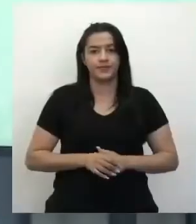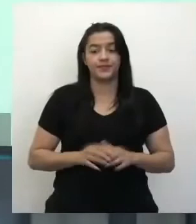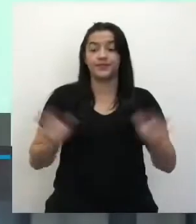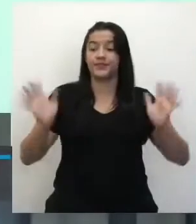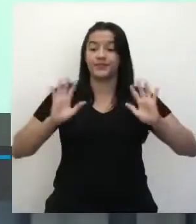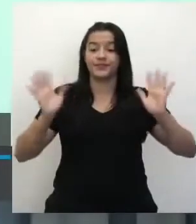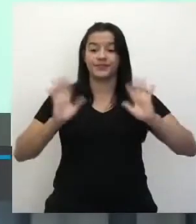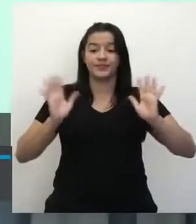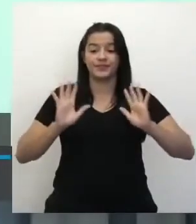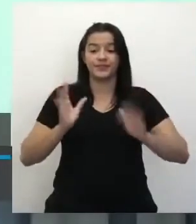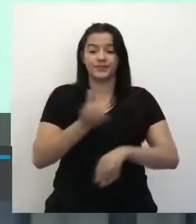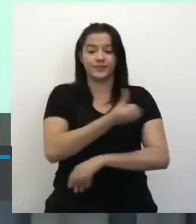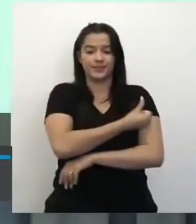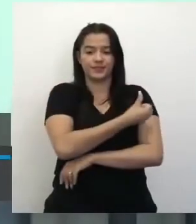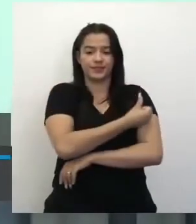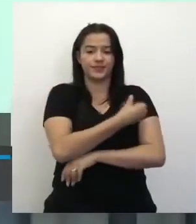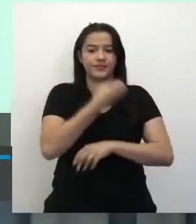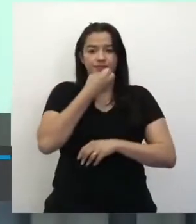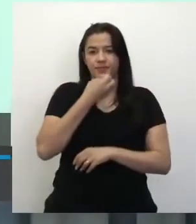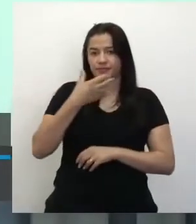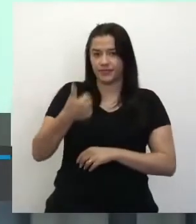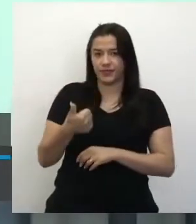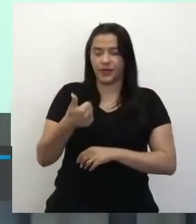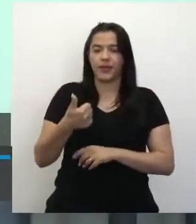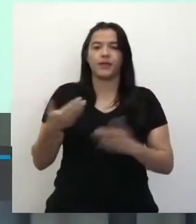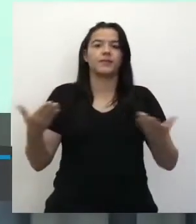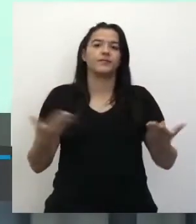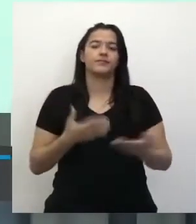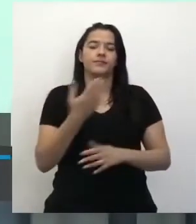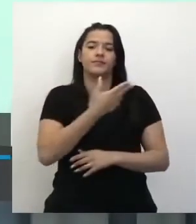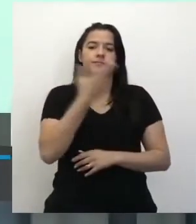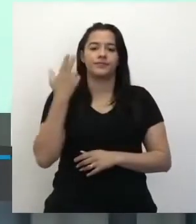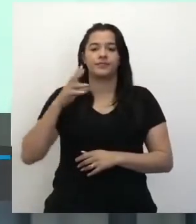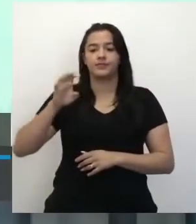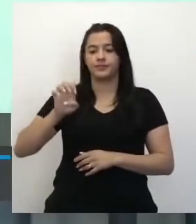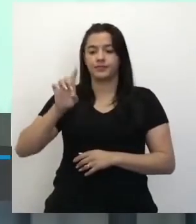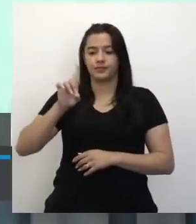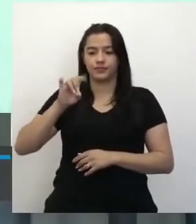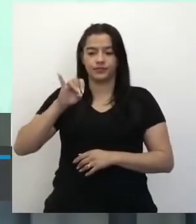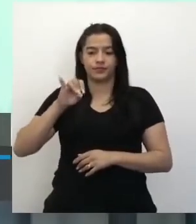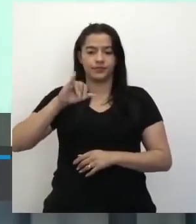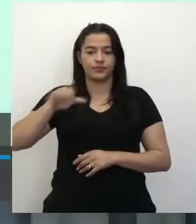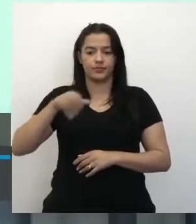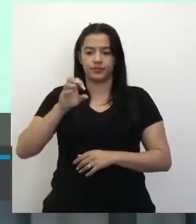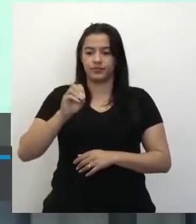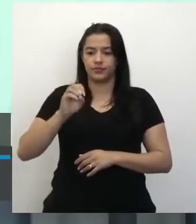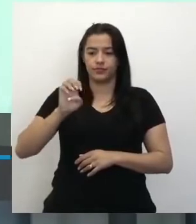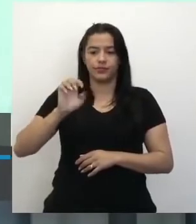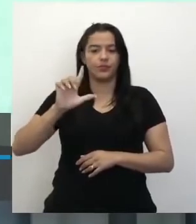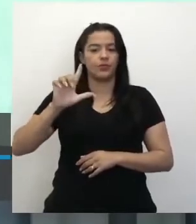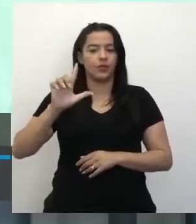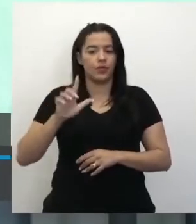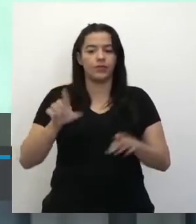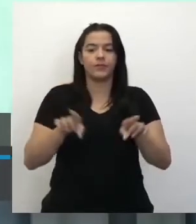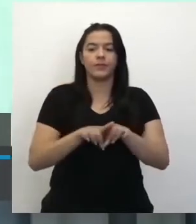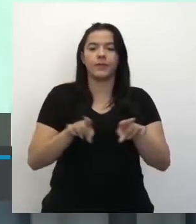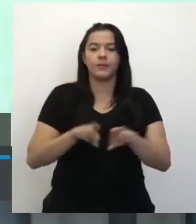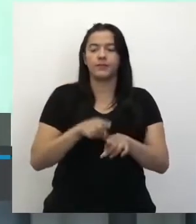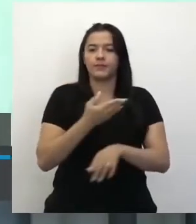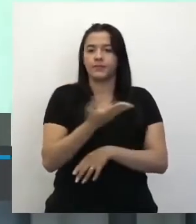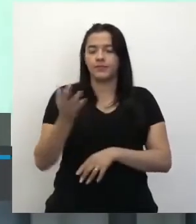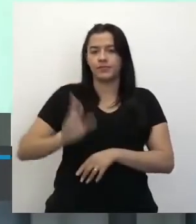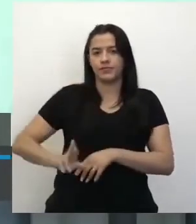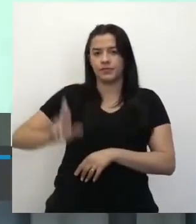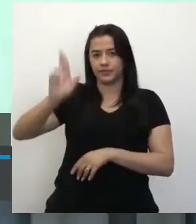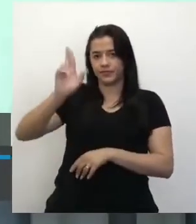Olá, sexto ano, tudo bem? Eu sou o professor Edi Joel, quero dar as boas-vindas a você, estudante, aos responsáveis que acompanham